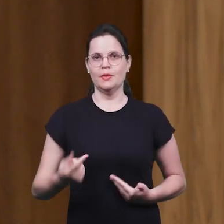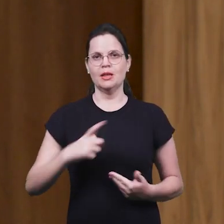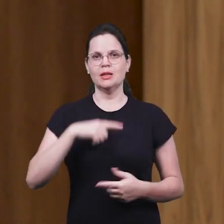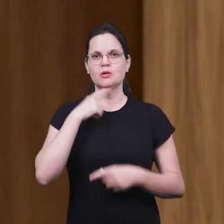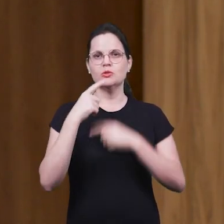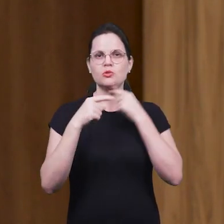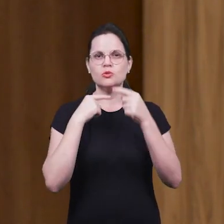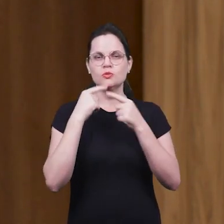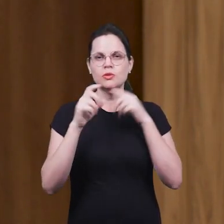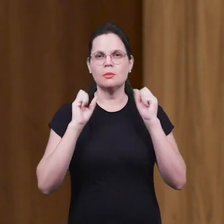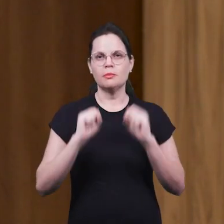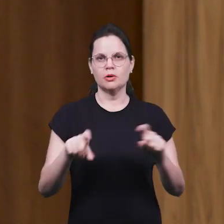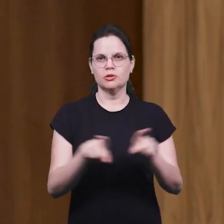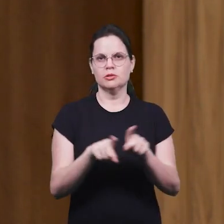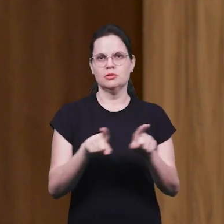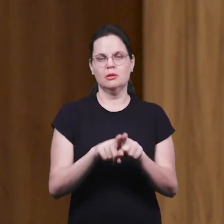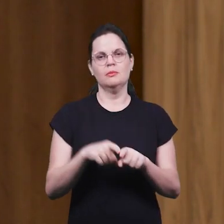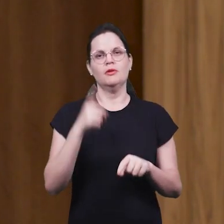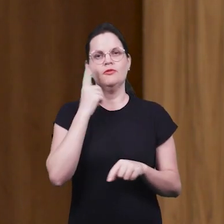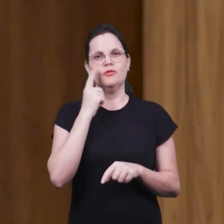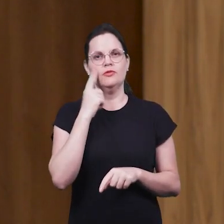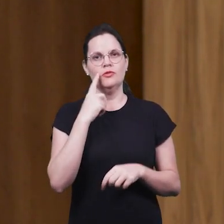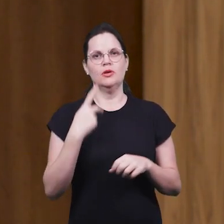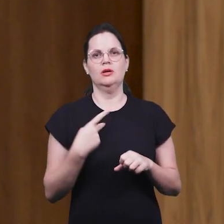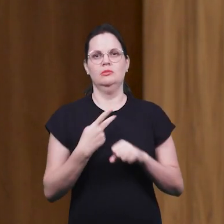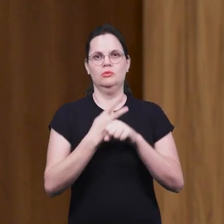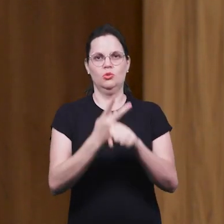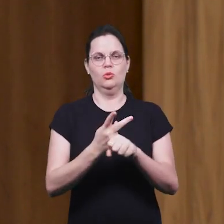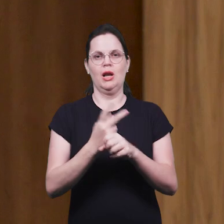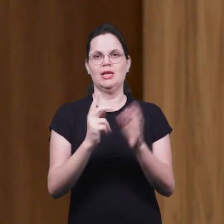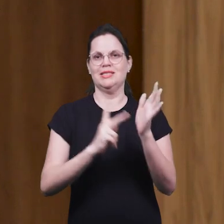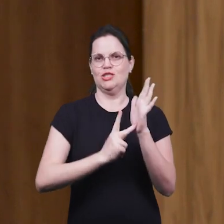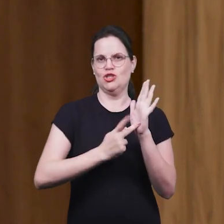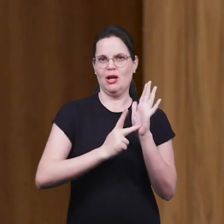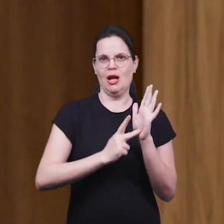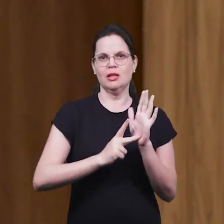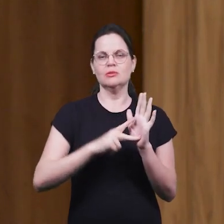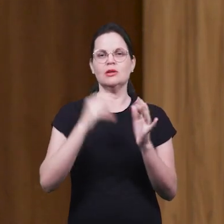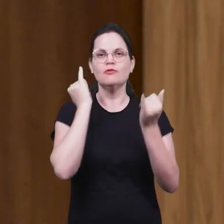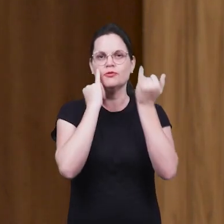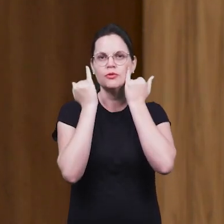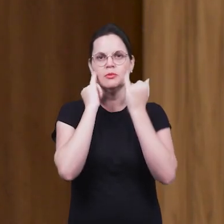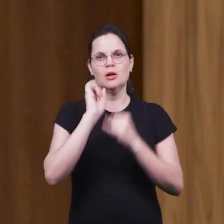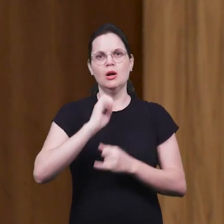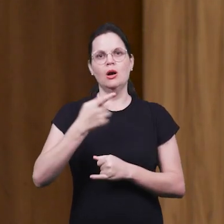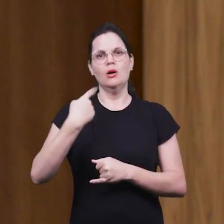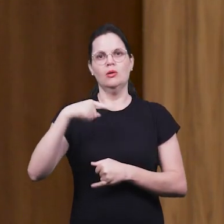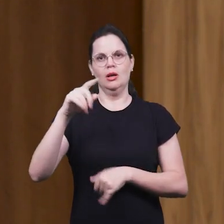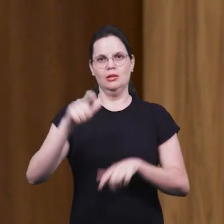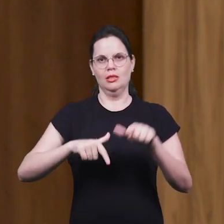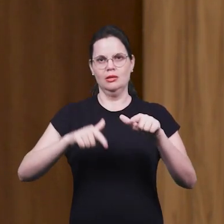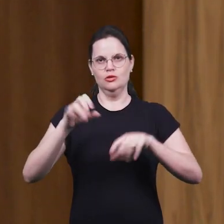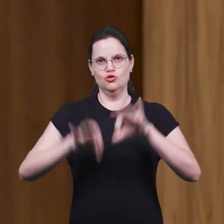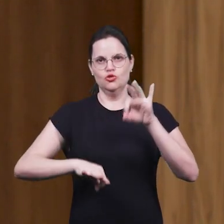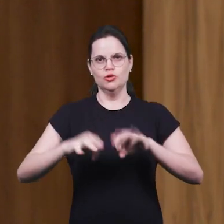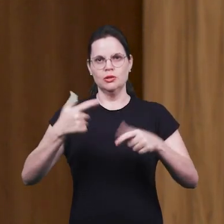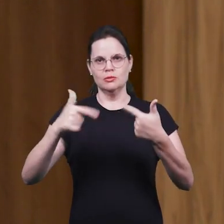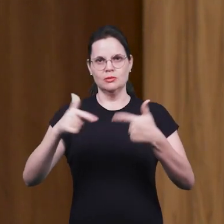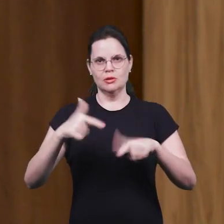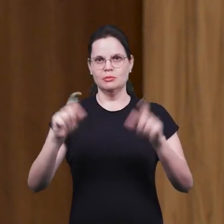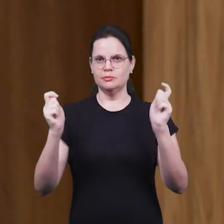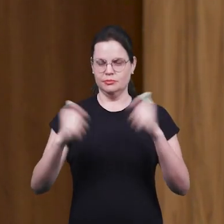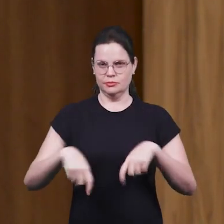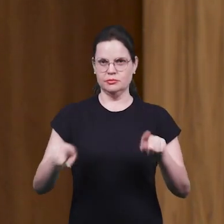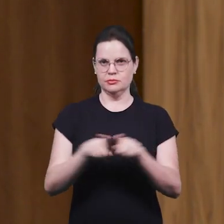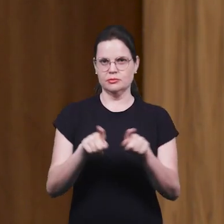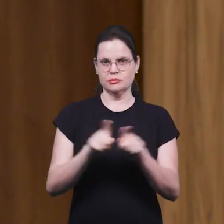isso, ela pode tanto buscar informação no seu respectivo sindicato ou procurar também um advogado trabalhista para que ela possa ter o seu direito ali,